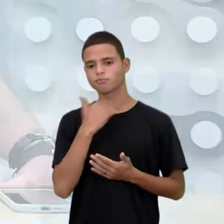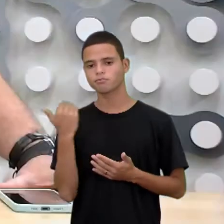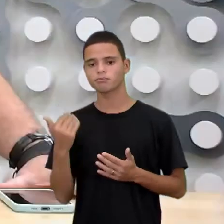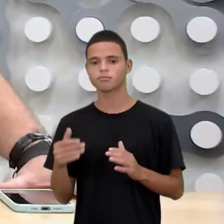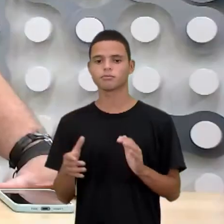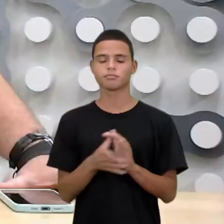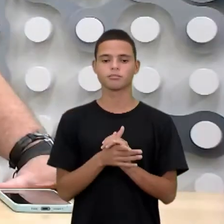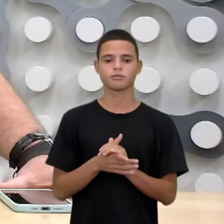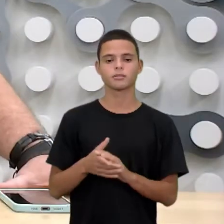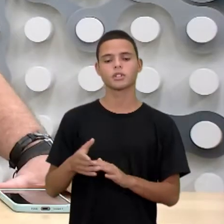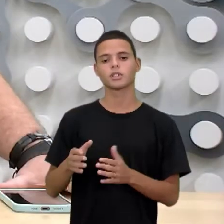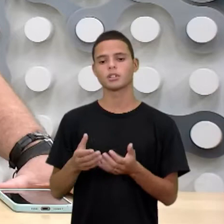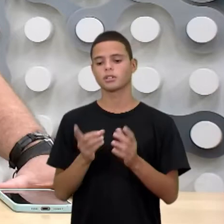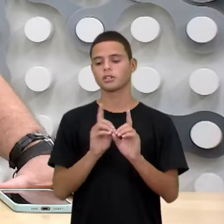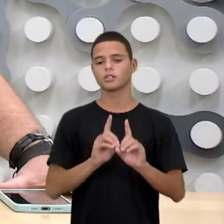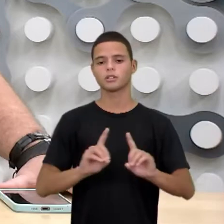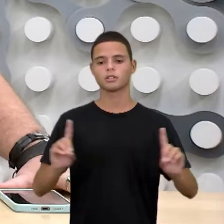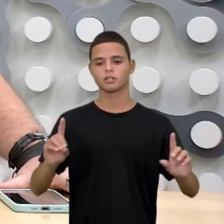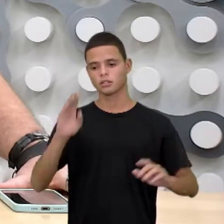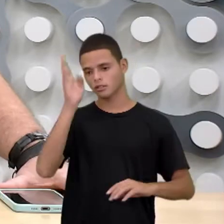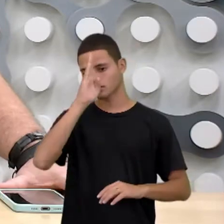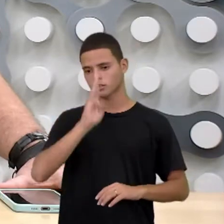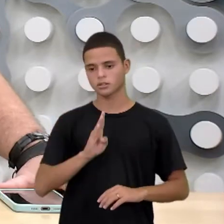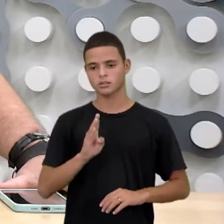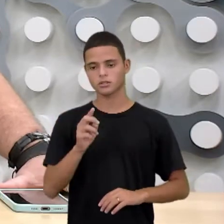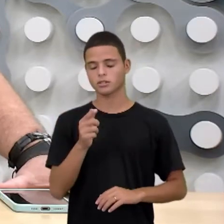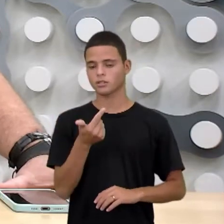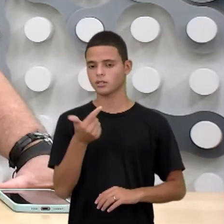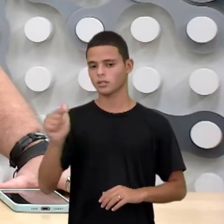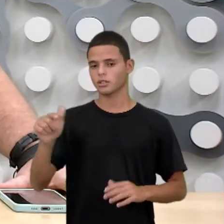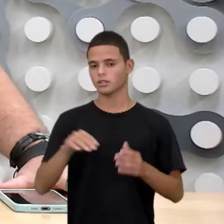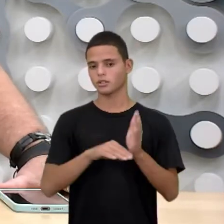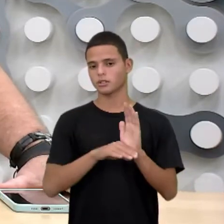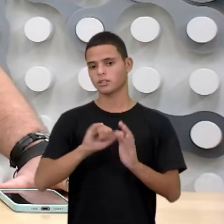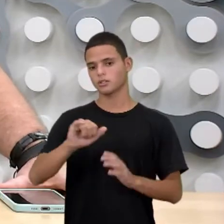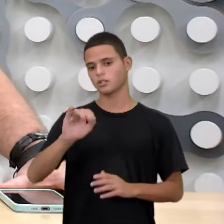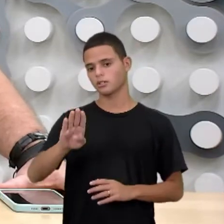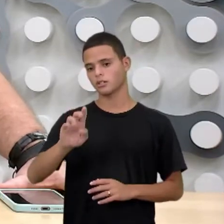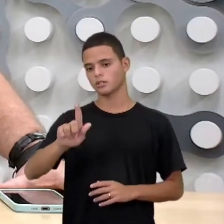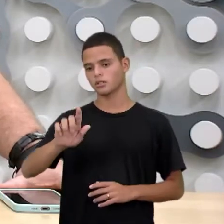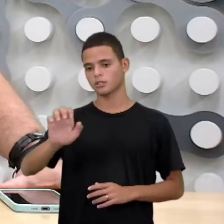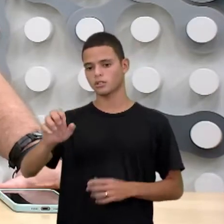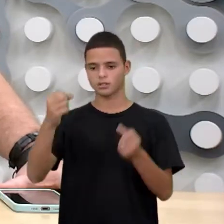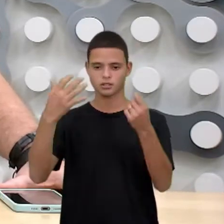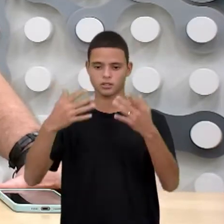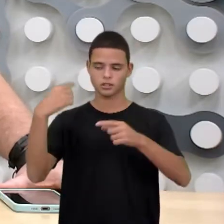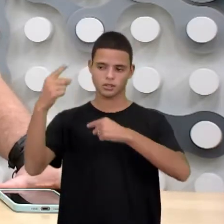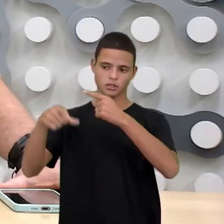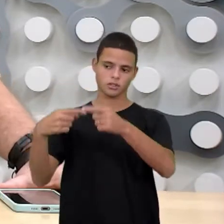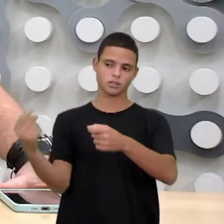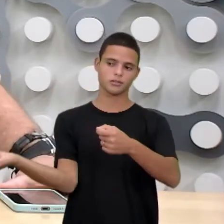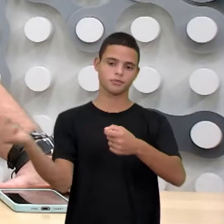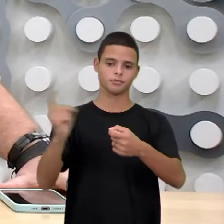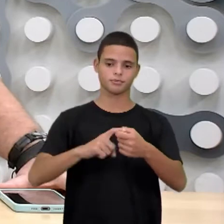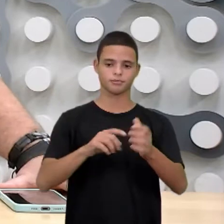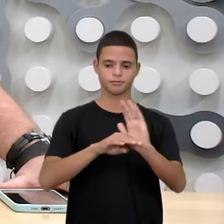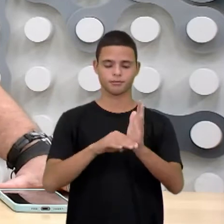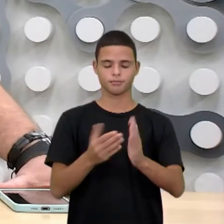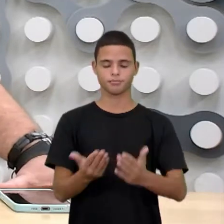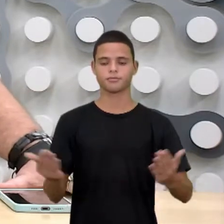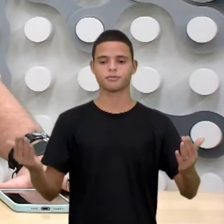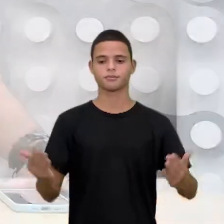casamentos e divórcios no Brasil. Mais um vídeo aí do IBGE Explica, e daqui a pouco nós